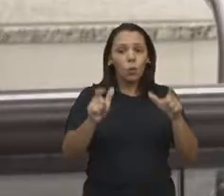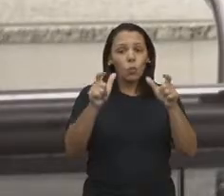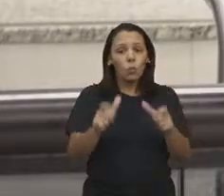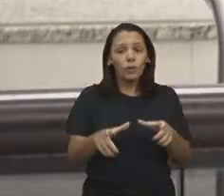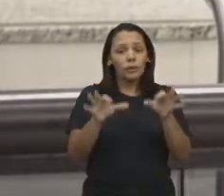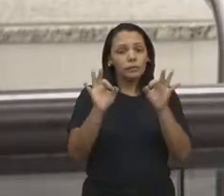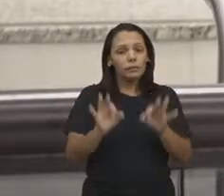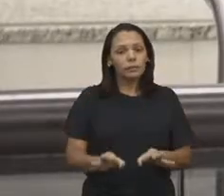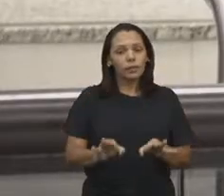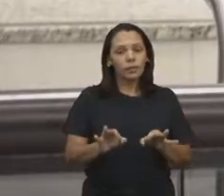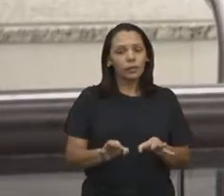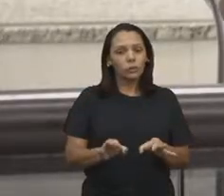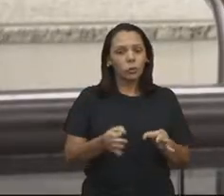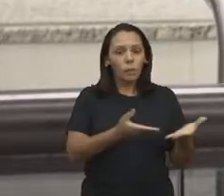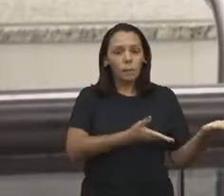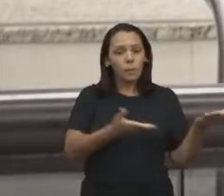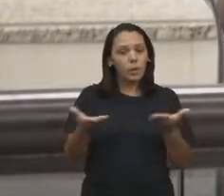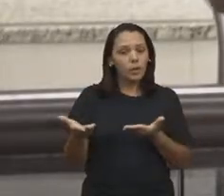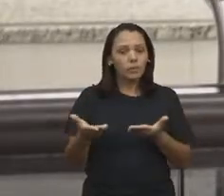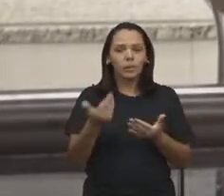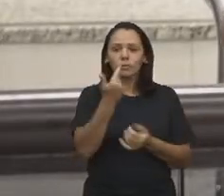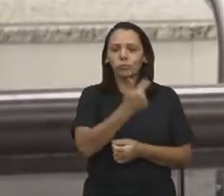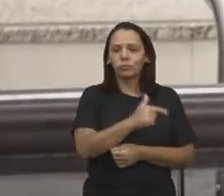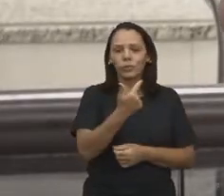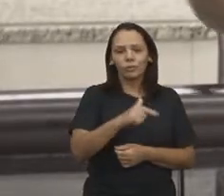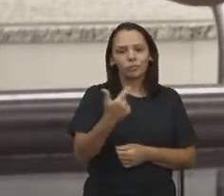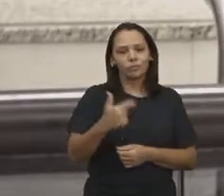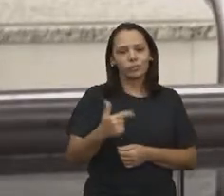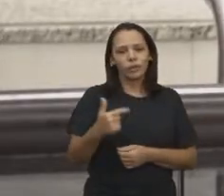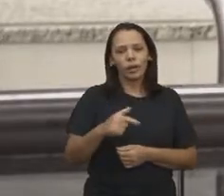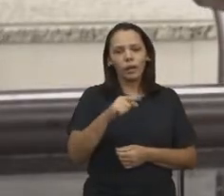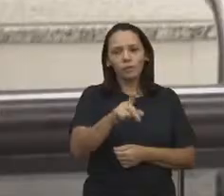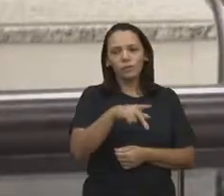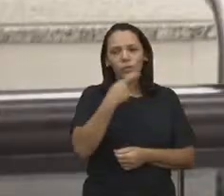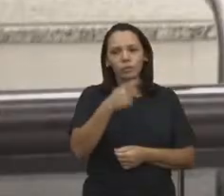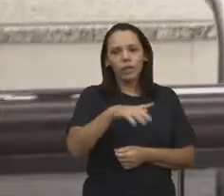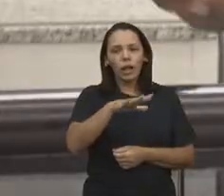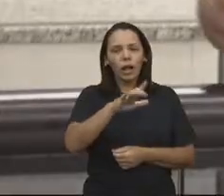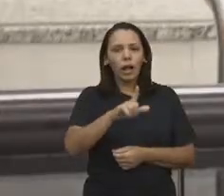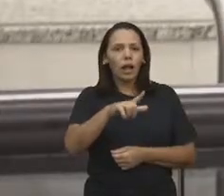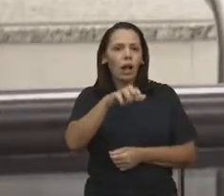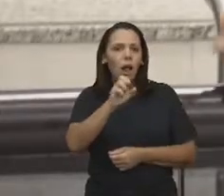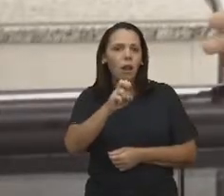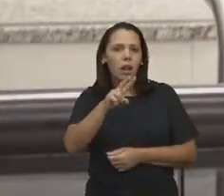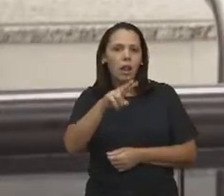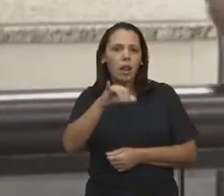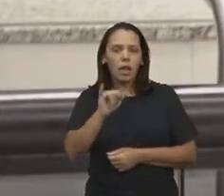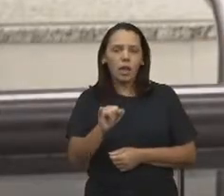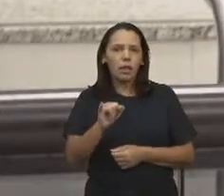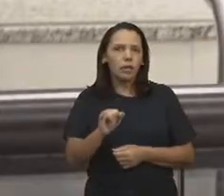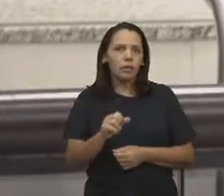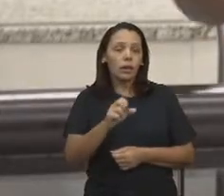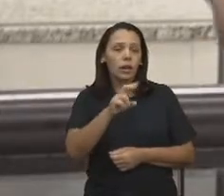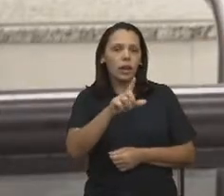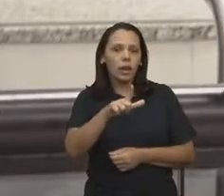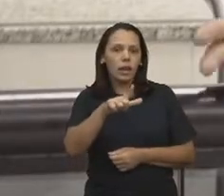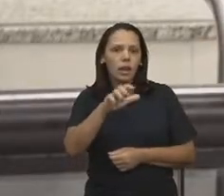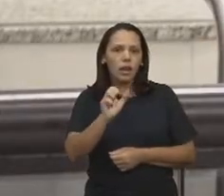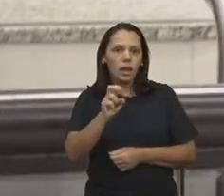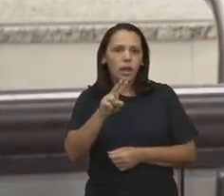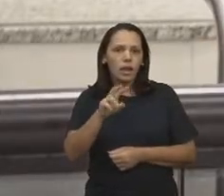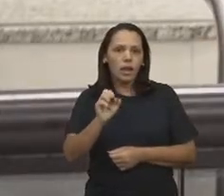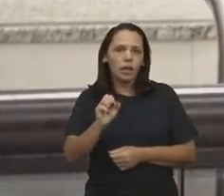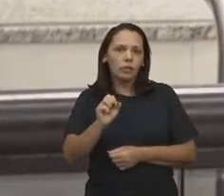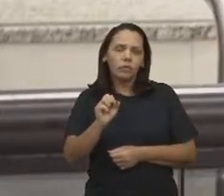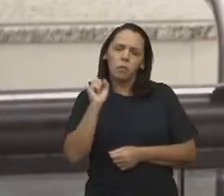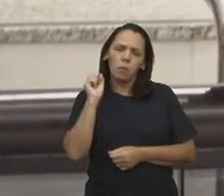adequado para jogar o material. Vocês estão falando, o leve, a pessoa enche uma caçamba, vai lá e coloca, beleza. Só que nós que tem caminhão, 7